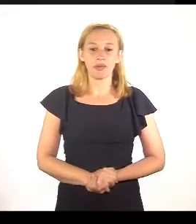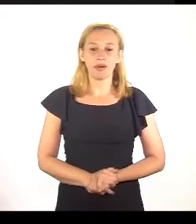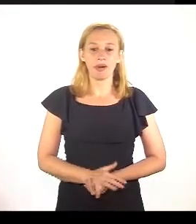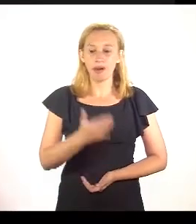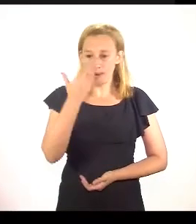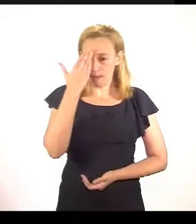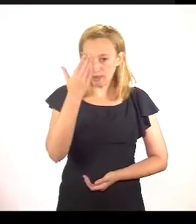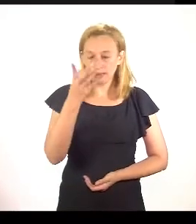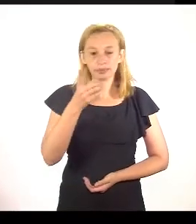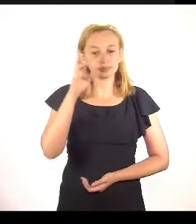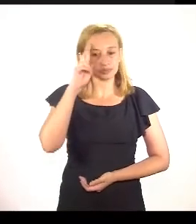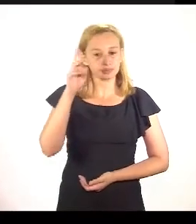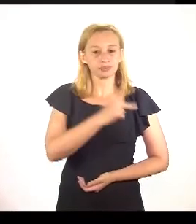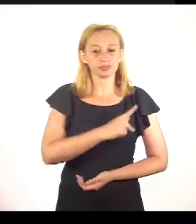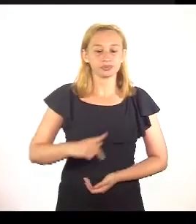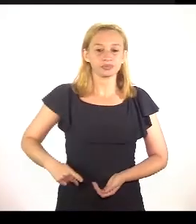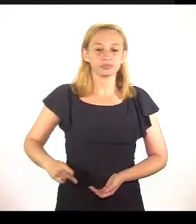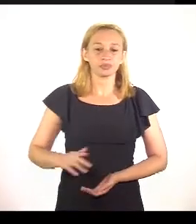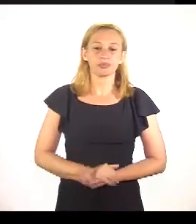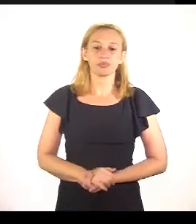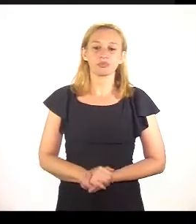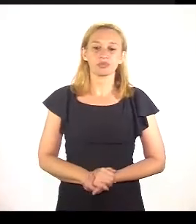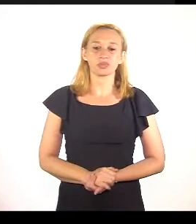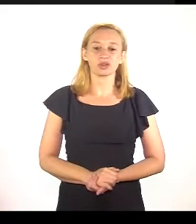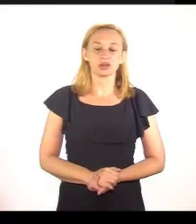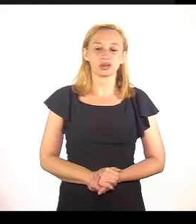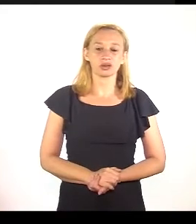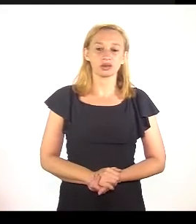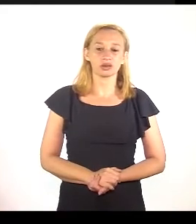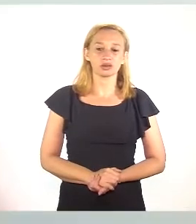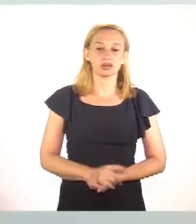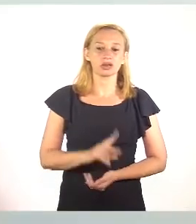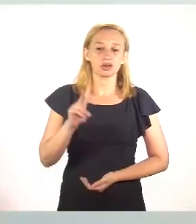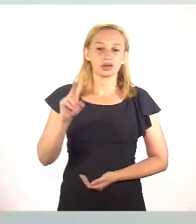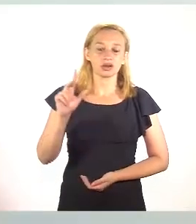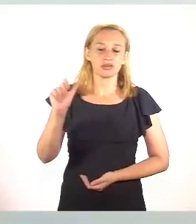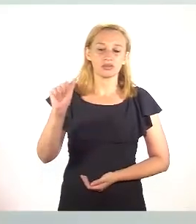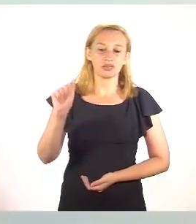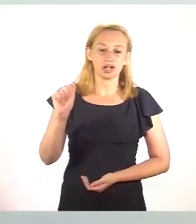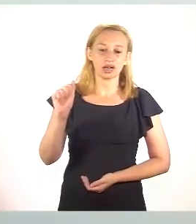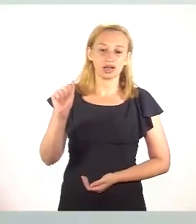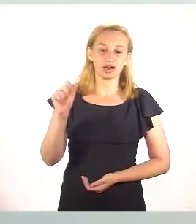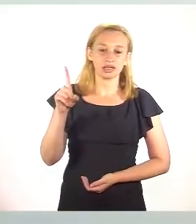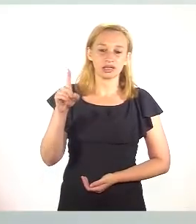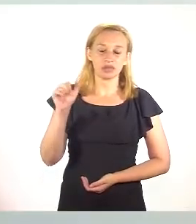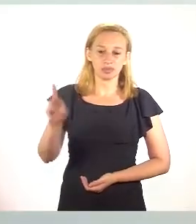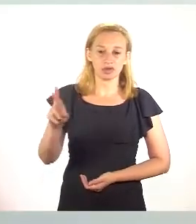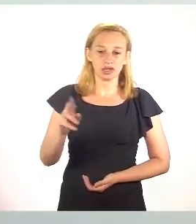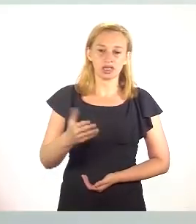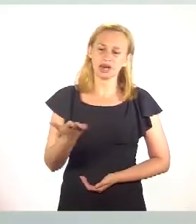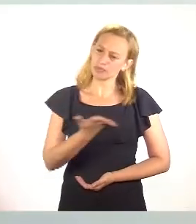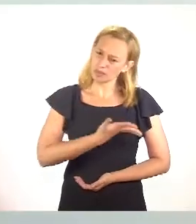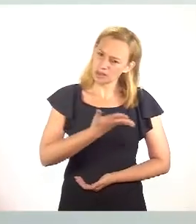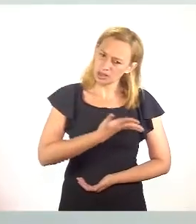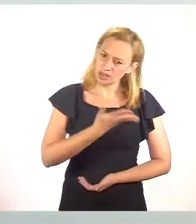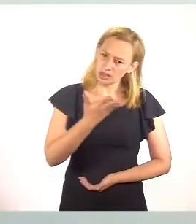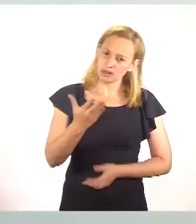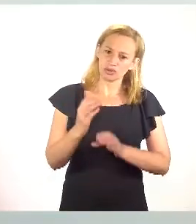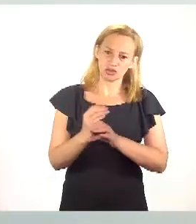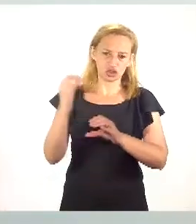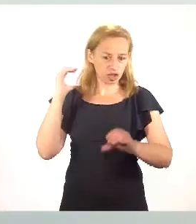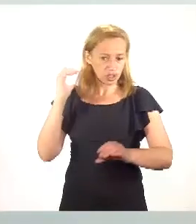Obrigado, presidente. Sou Vladimir Pascoal. meu colega